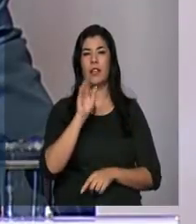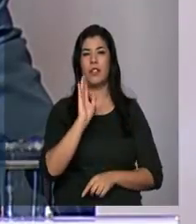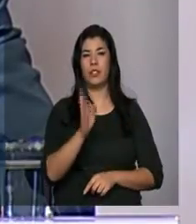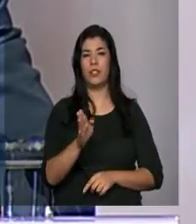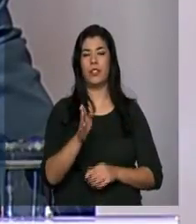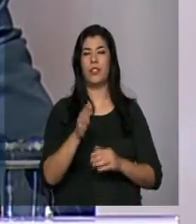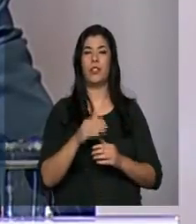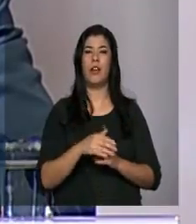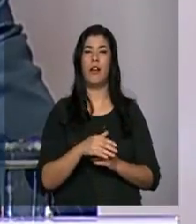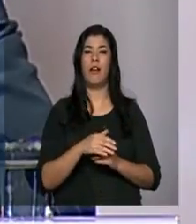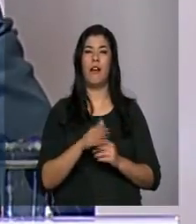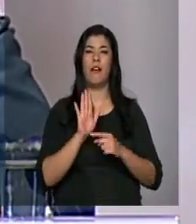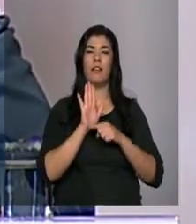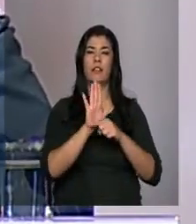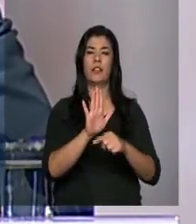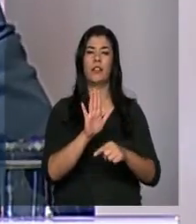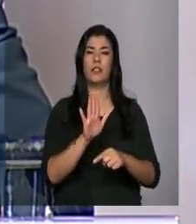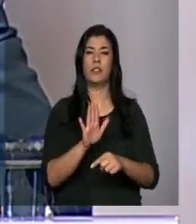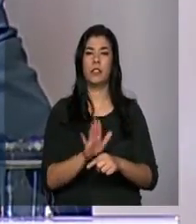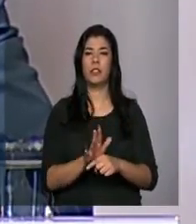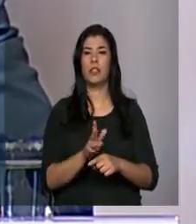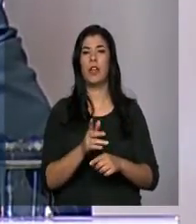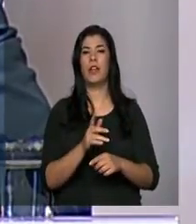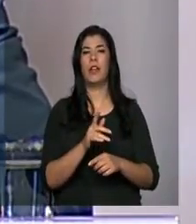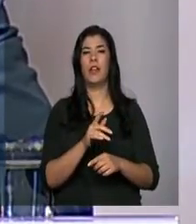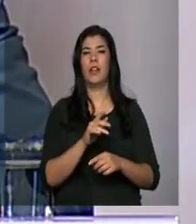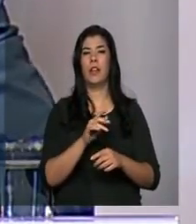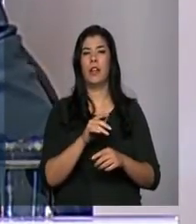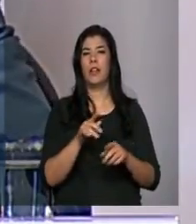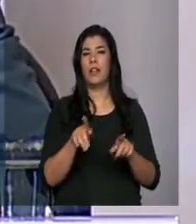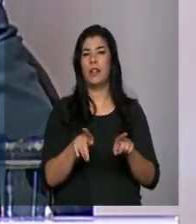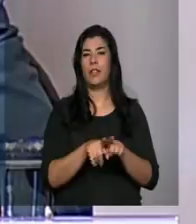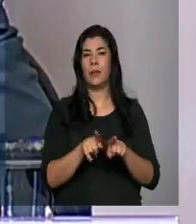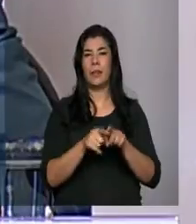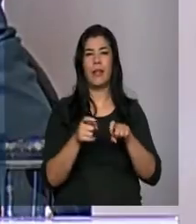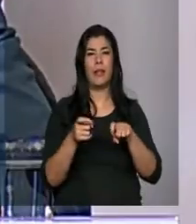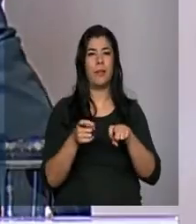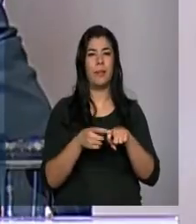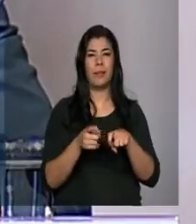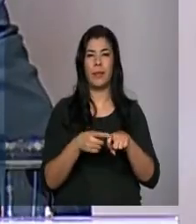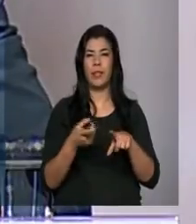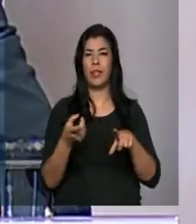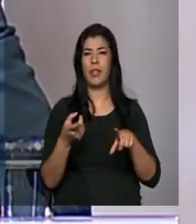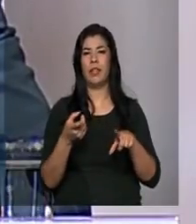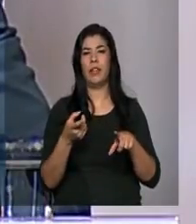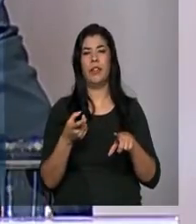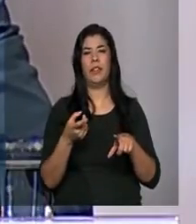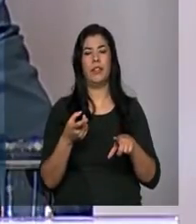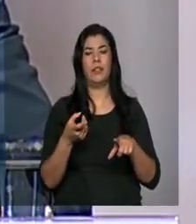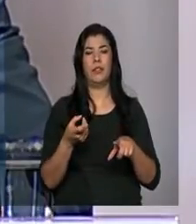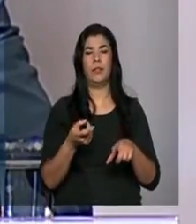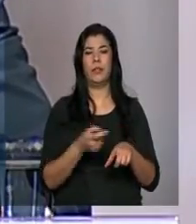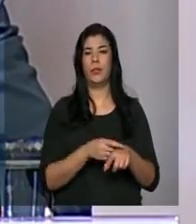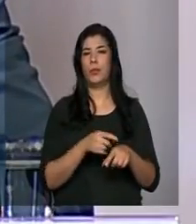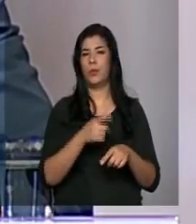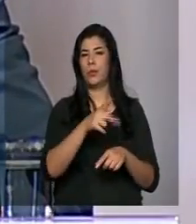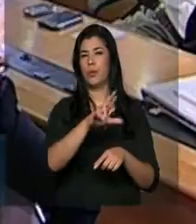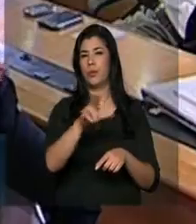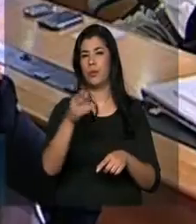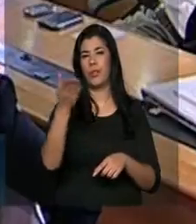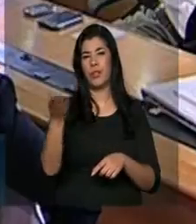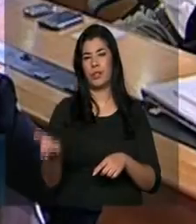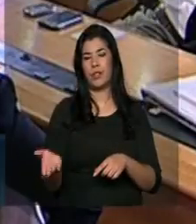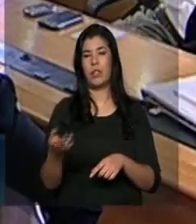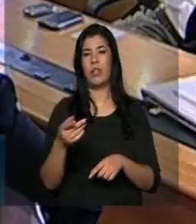trabalhado, desde os cientistas, os pediatras, a nossa musa